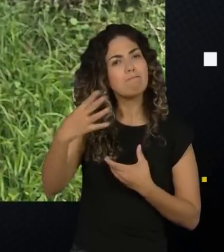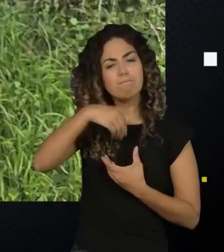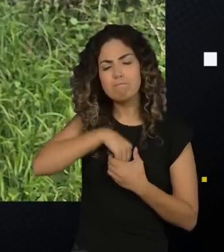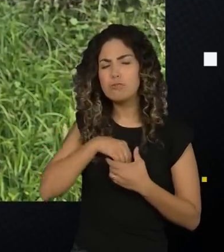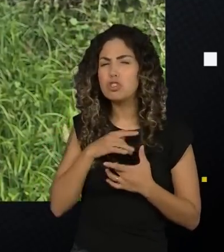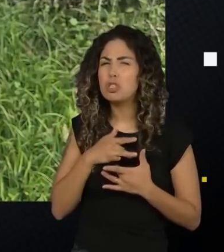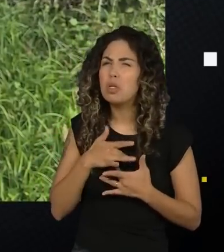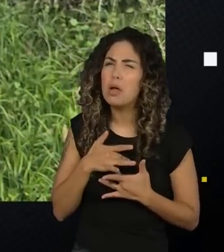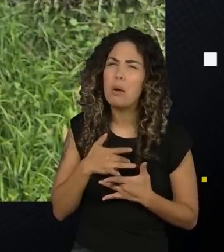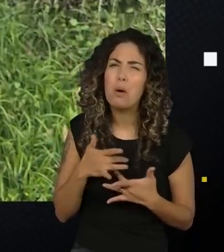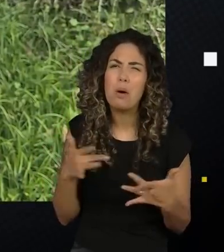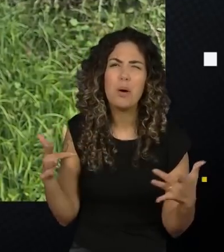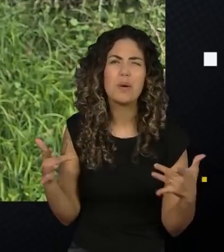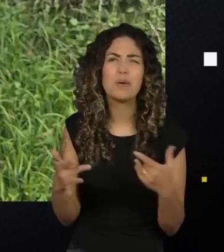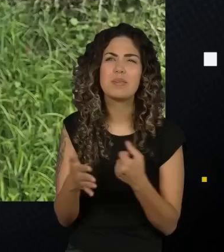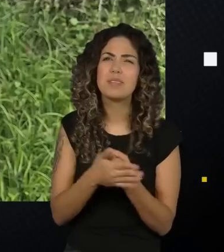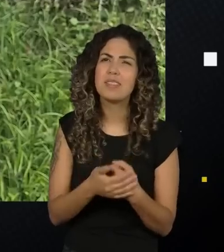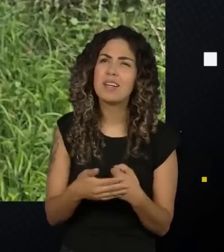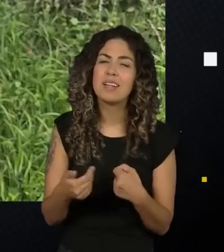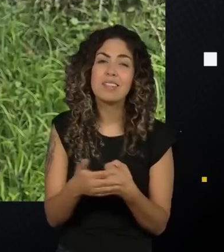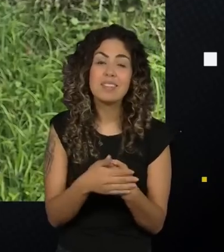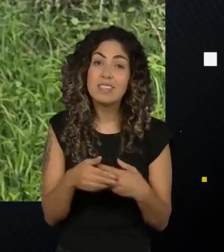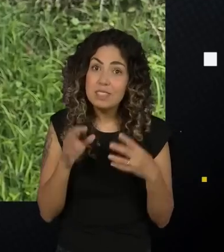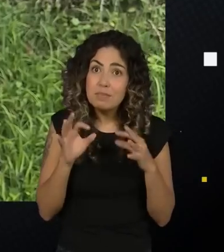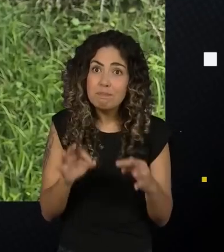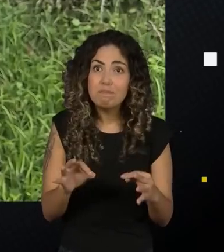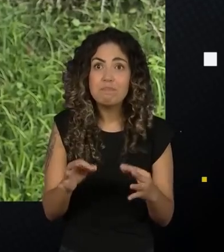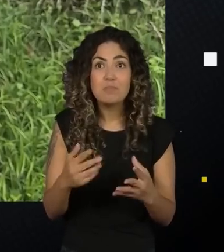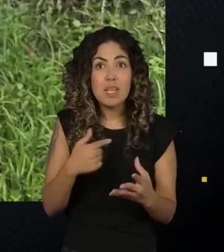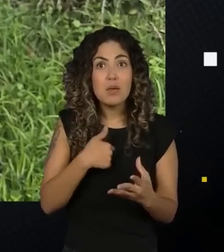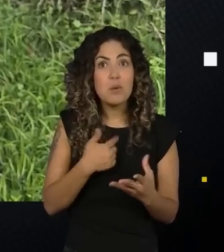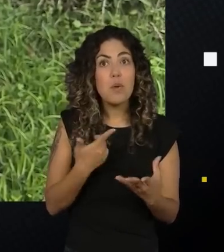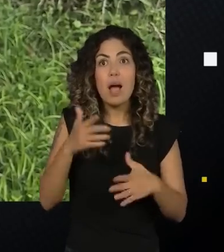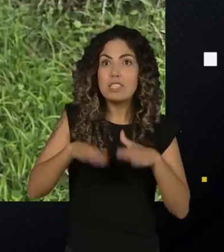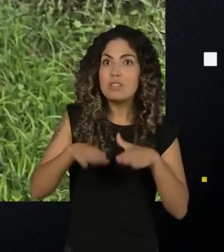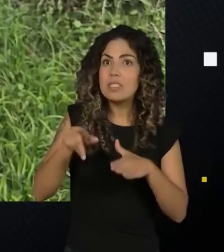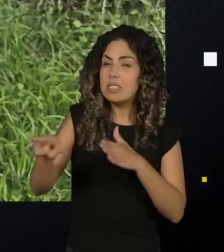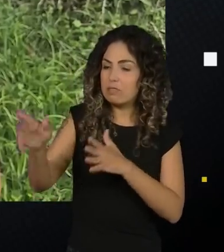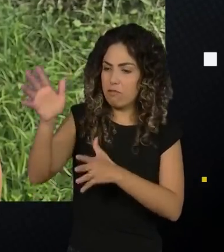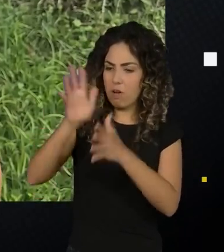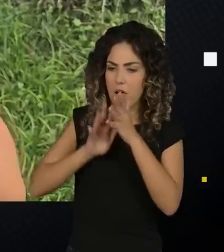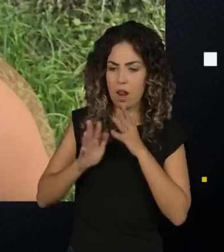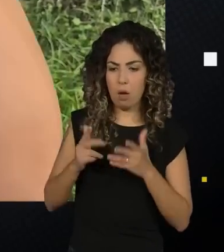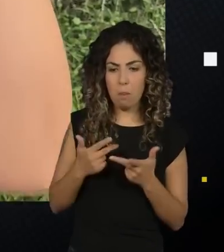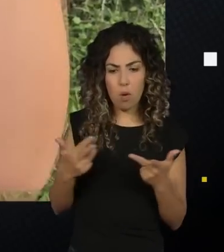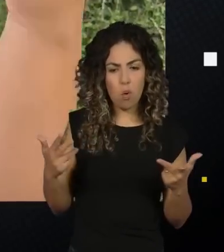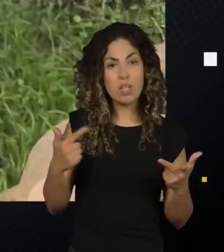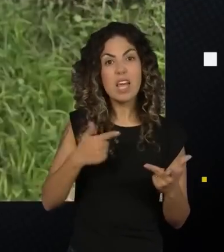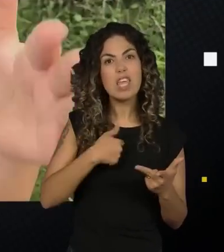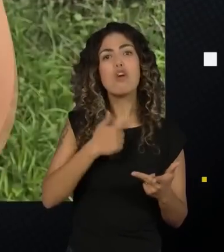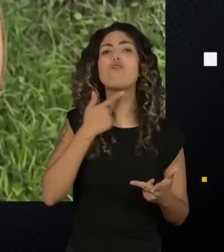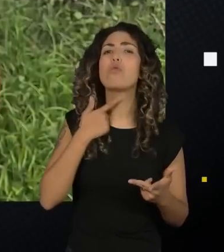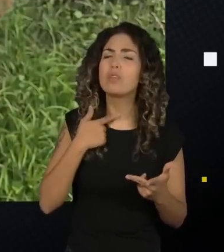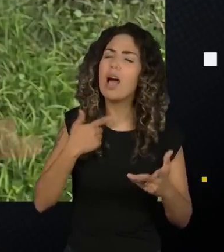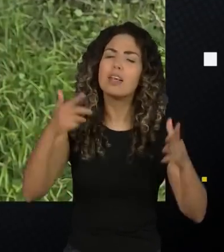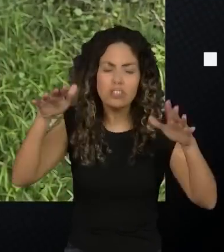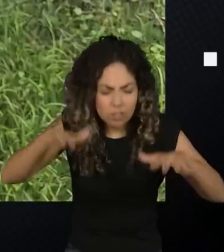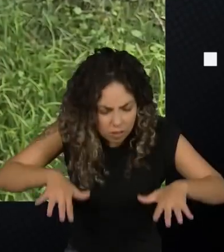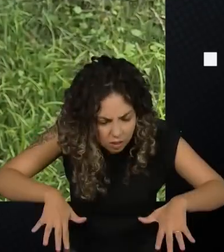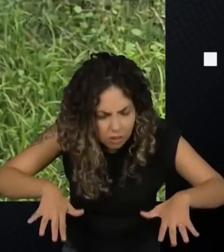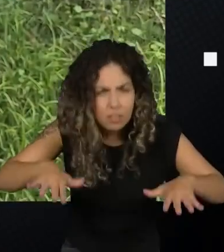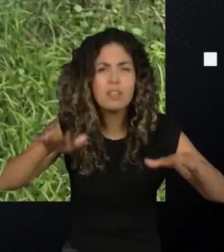muito generosa. Eu, sinceramente, às vezes, quando ela fala pra mim alguma coisa, a minha vontade é falar sim, com certeza,